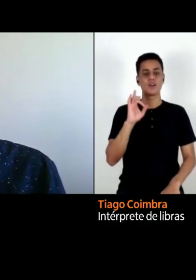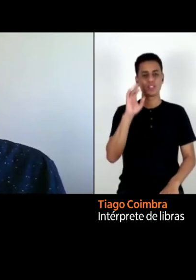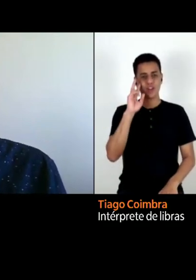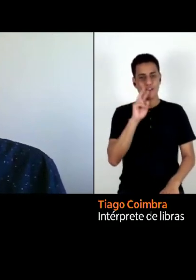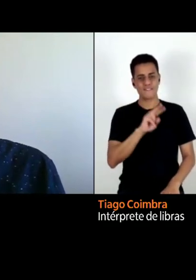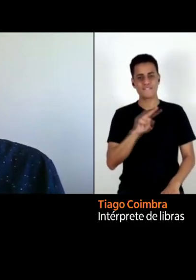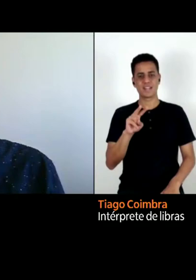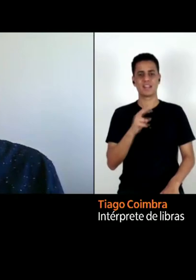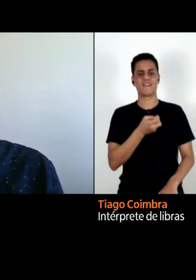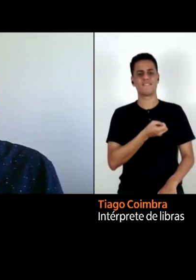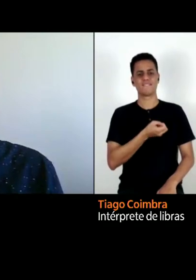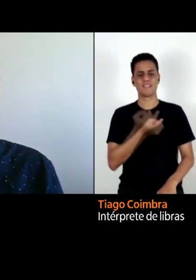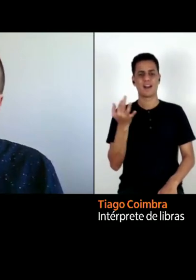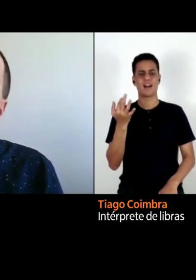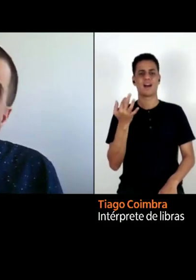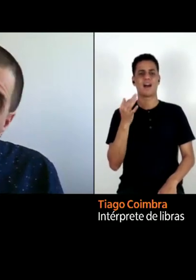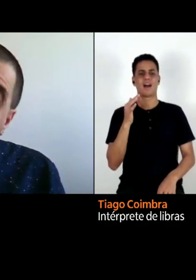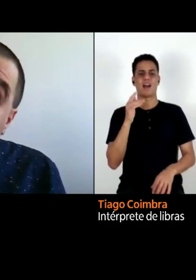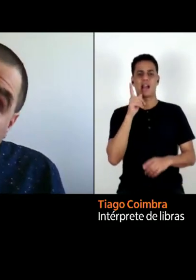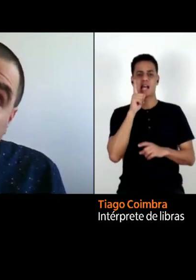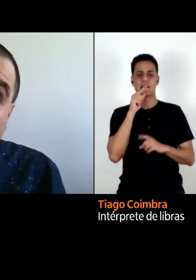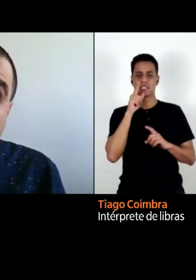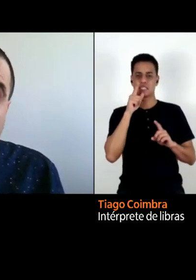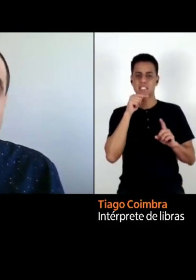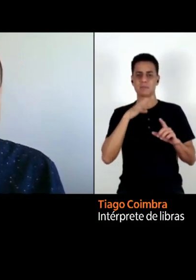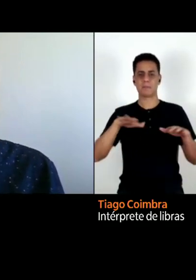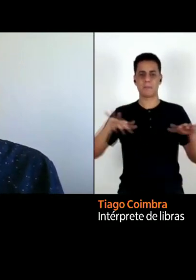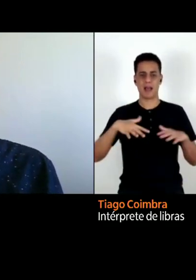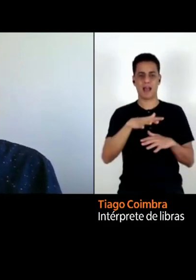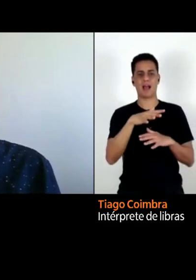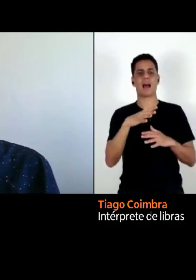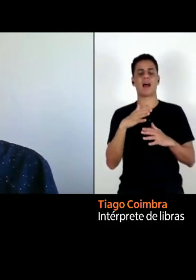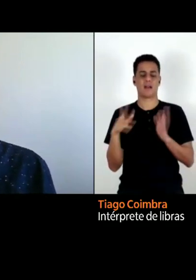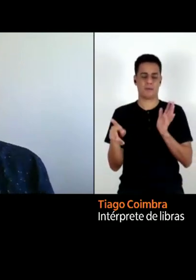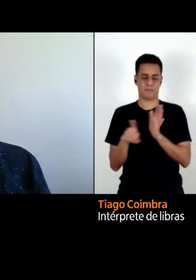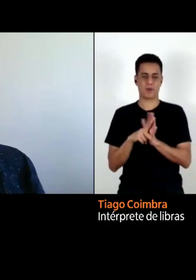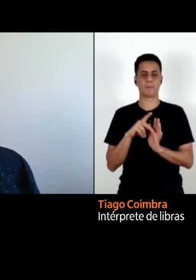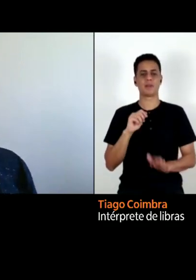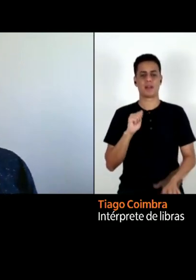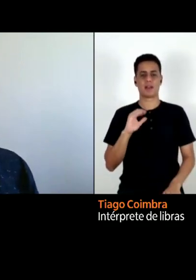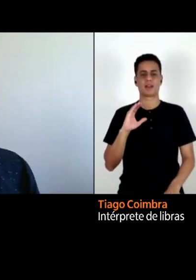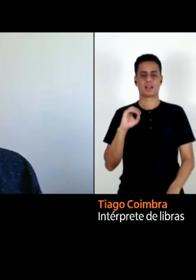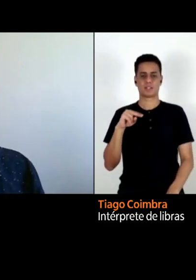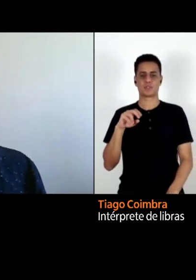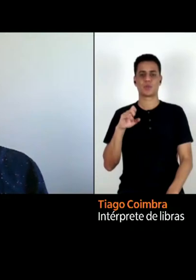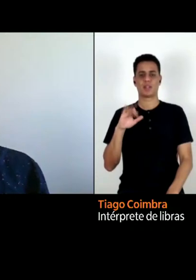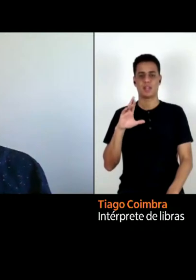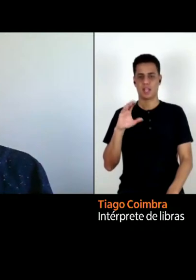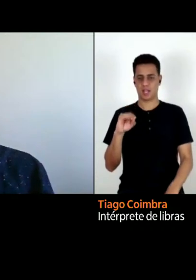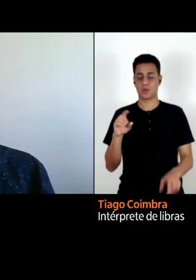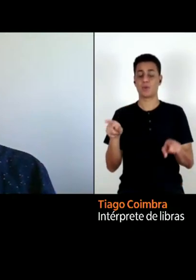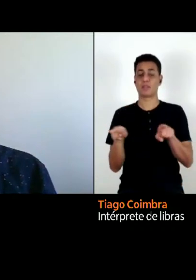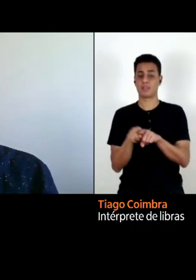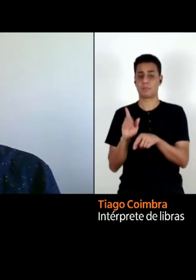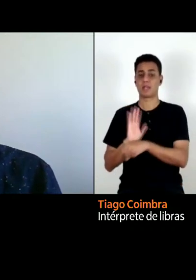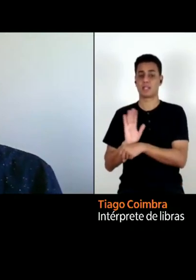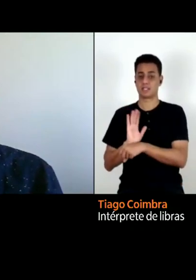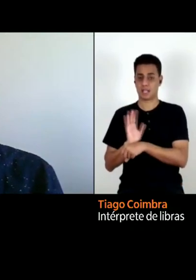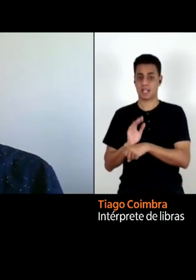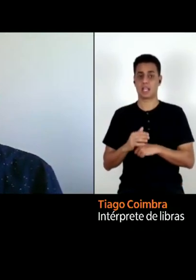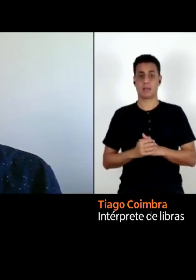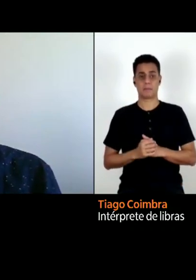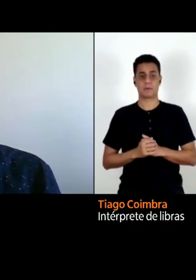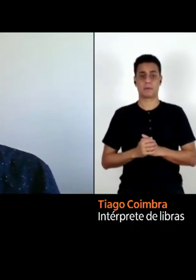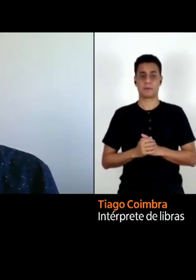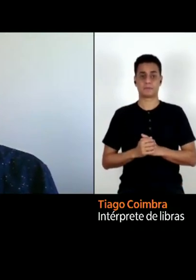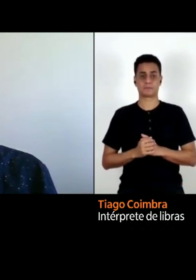sobre o mar e nosso cancioneiro, e particularmente sobre o cinema. O mar se propaga